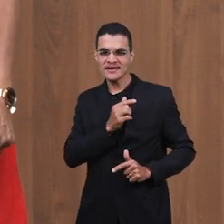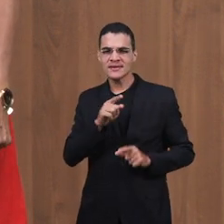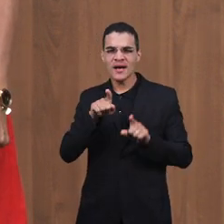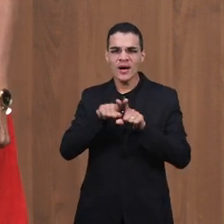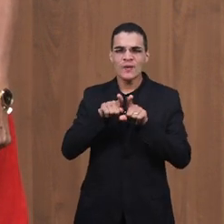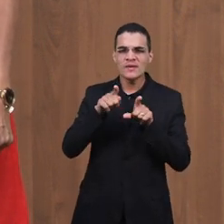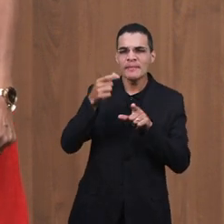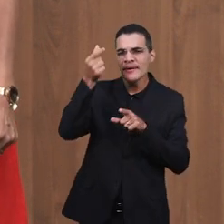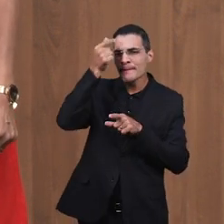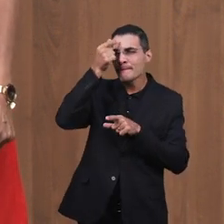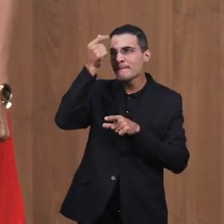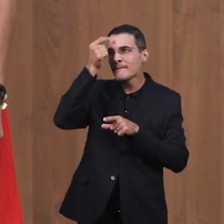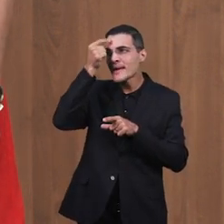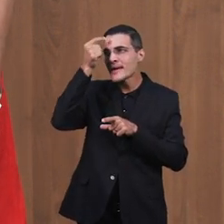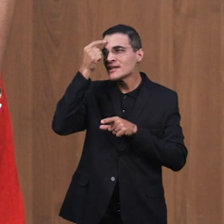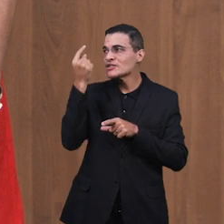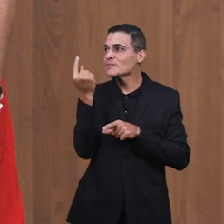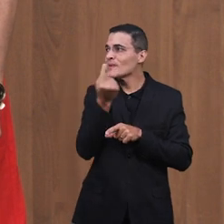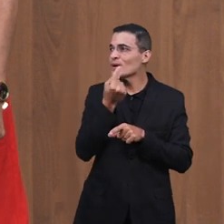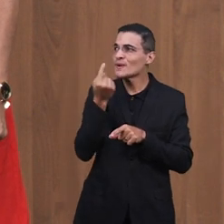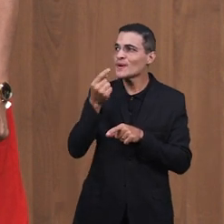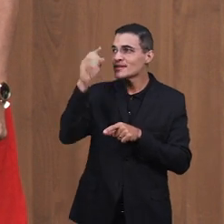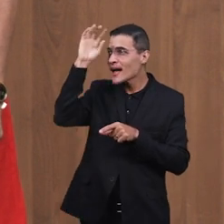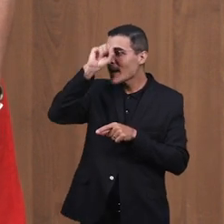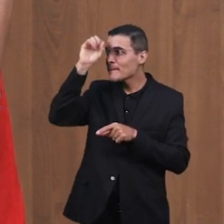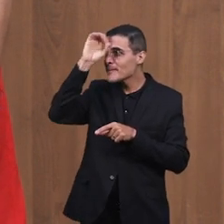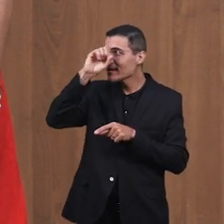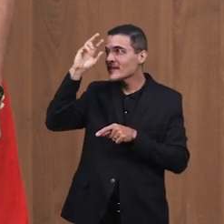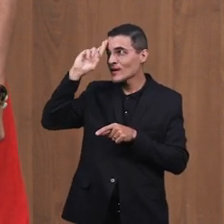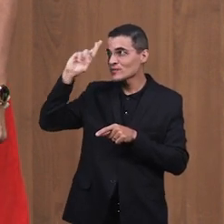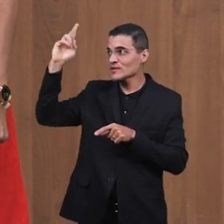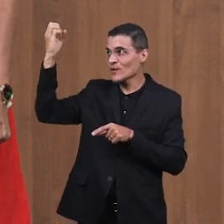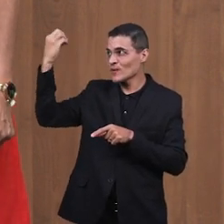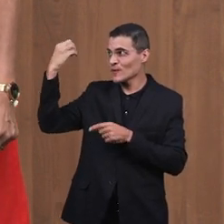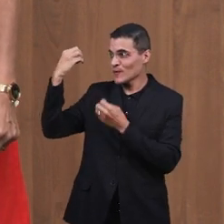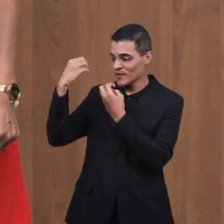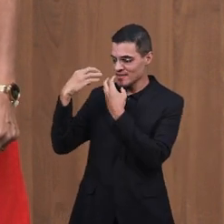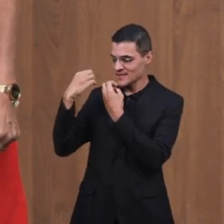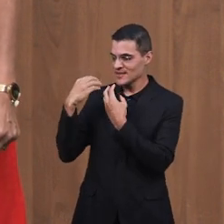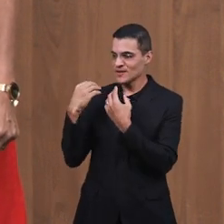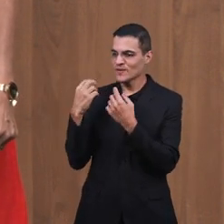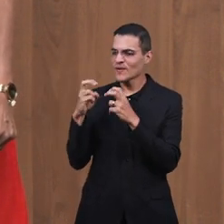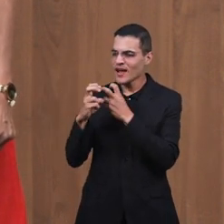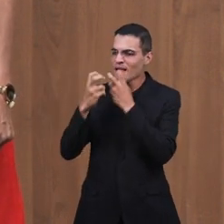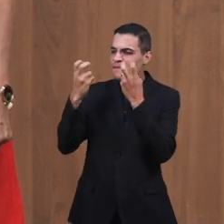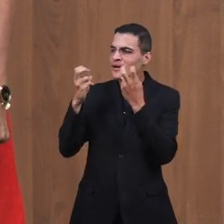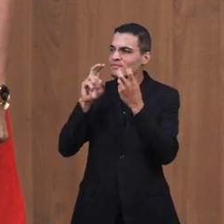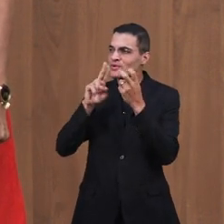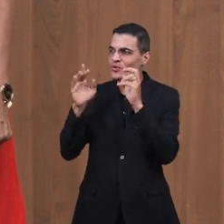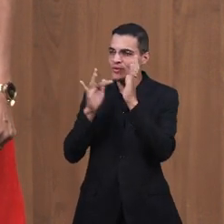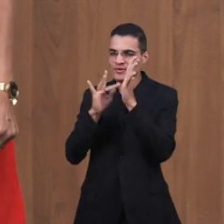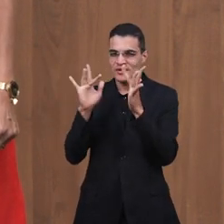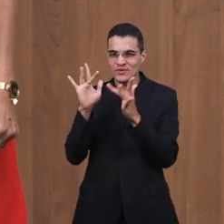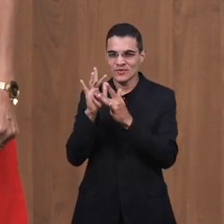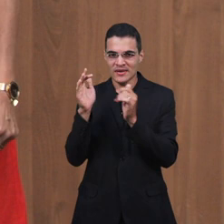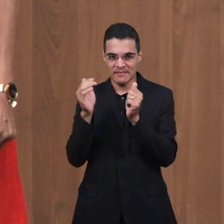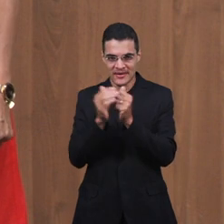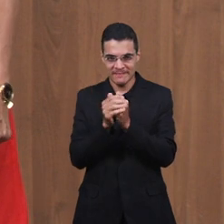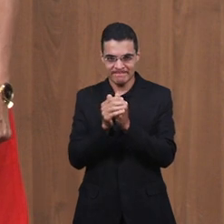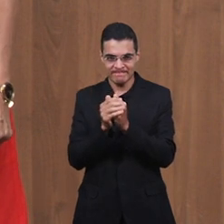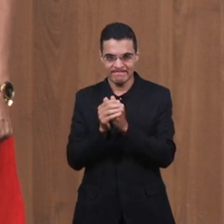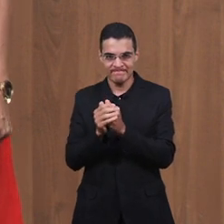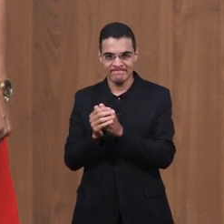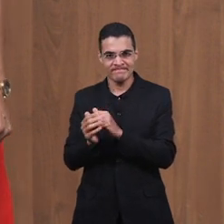a nossa mente, para que possamos aprender da Tua palavra. Nós clamamos em nome de